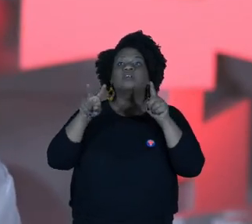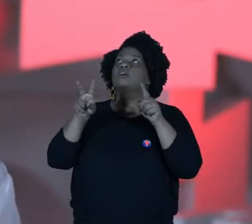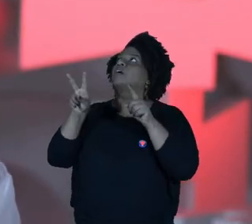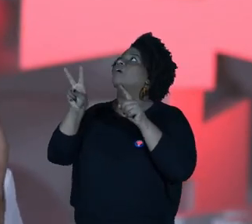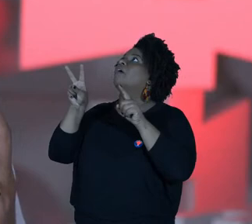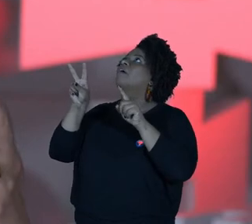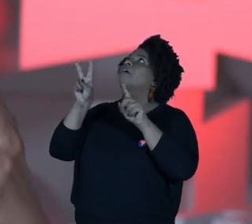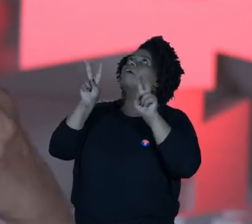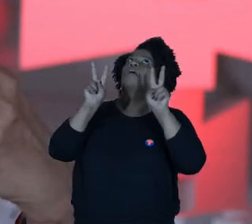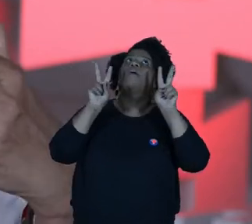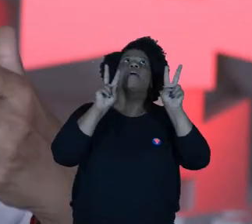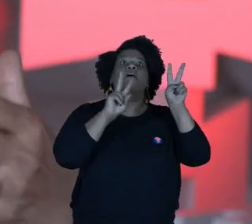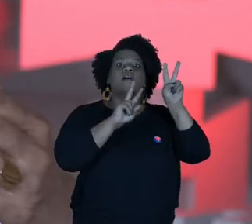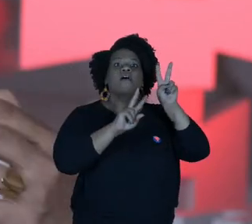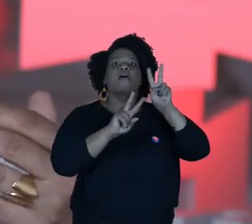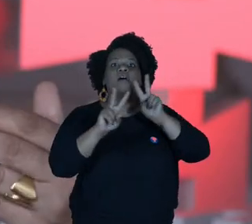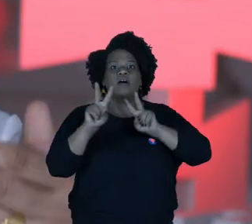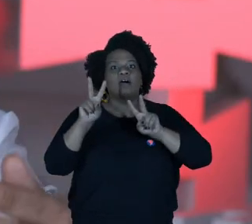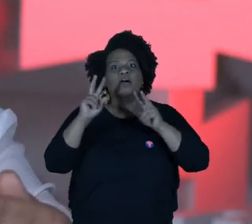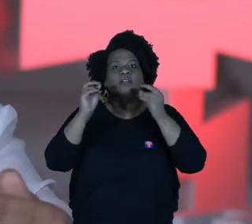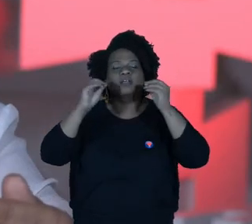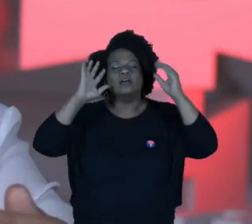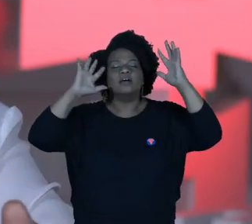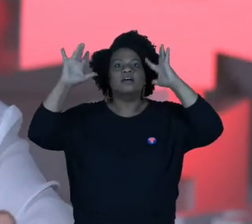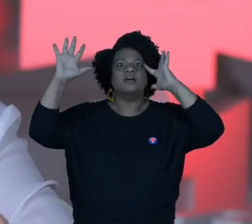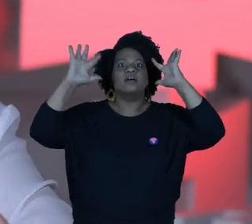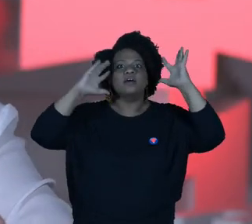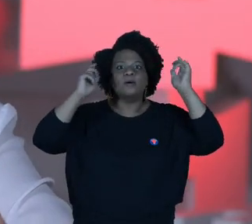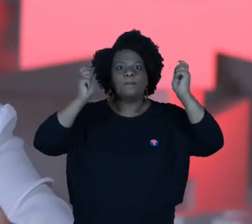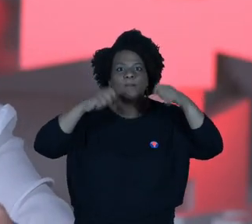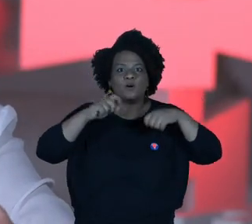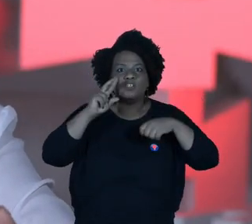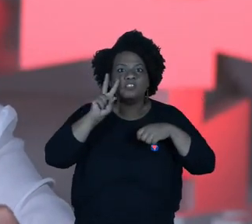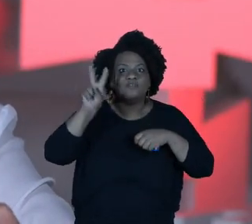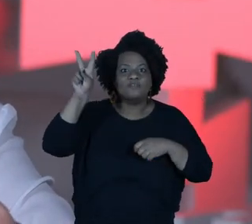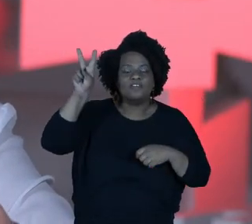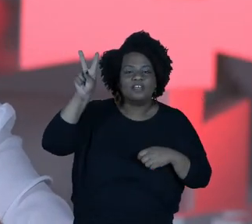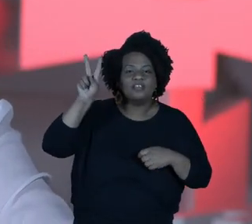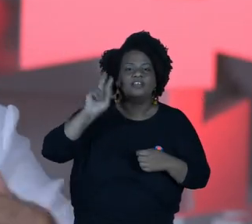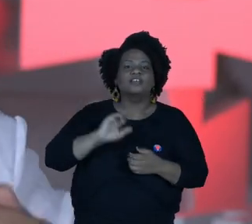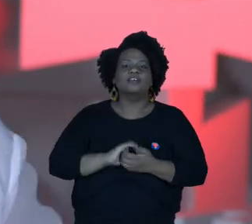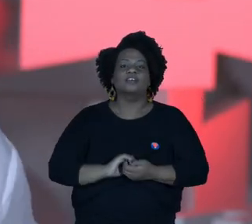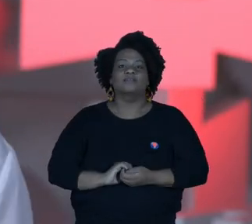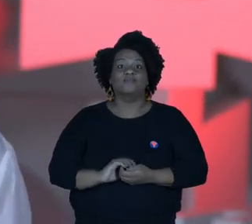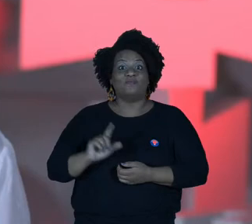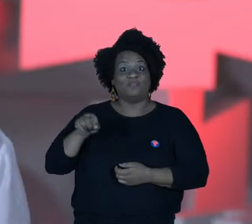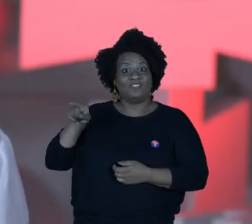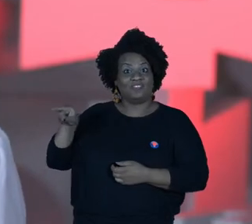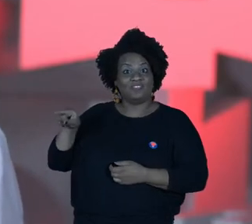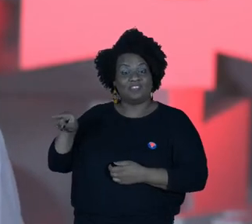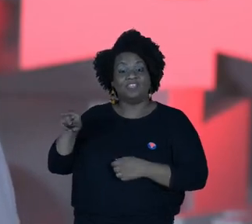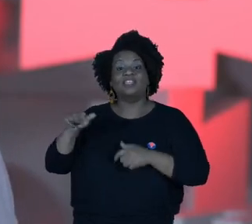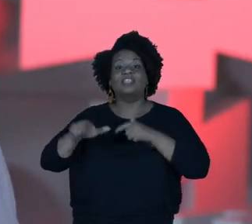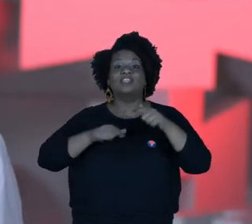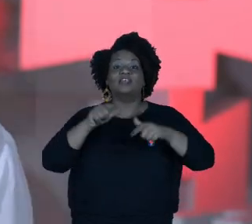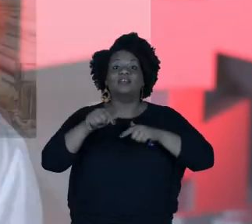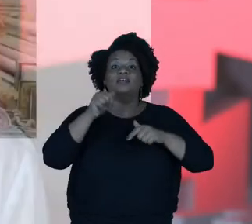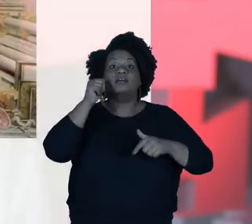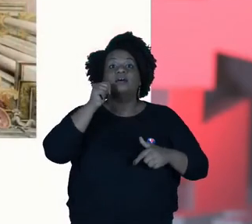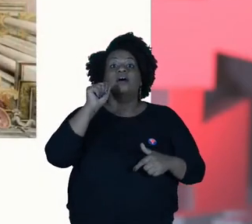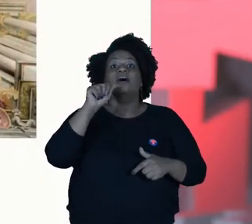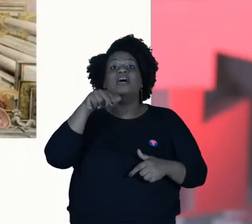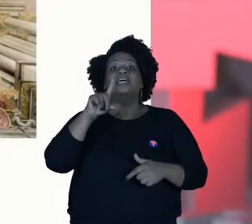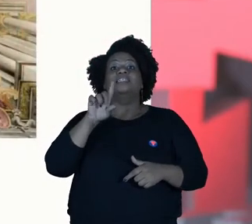maneira mais ilusionista possível o que está aí. Aqui é um trabalho de Andrea Pozzo, em